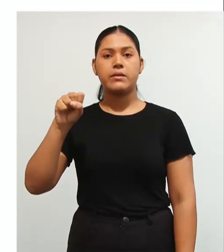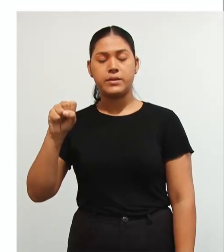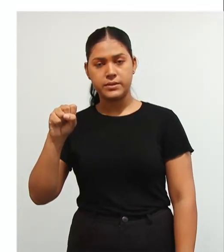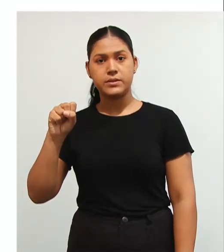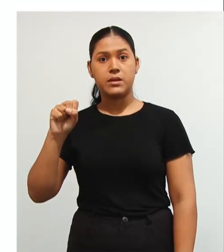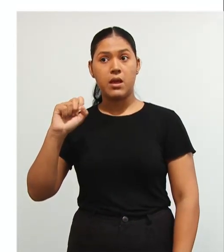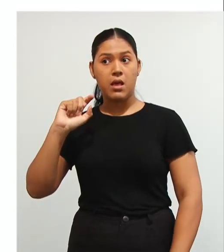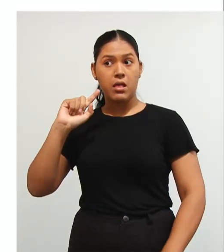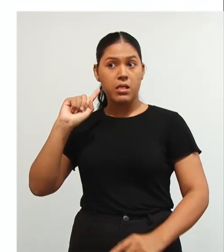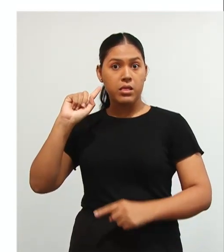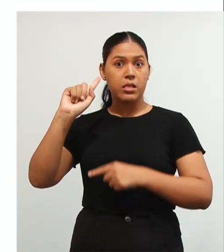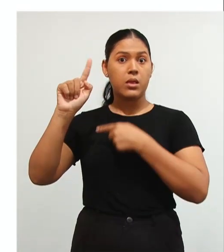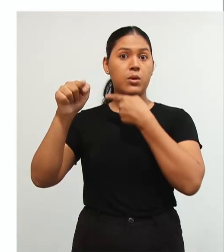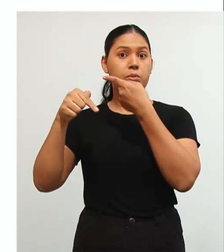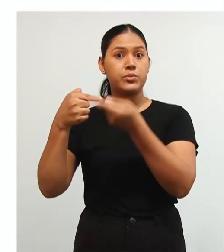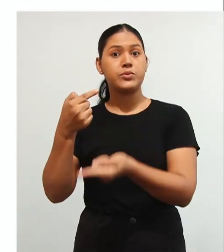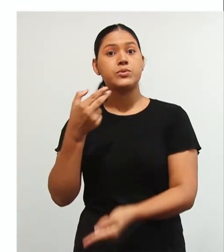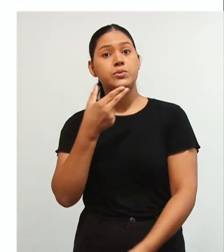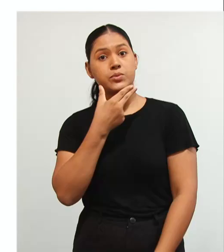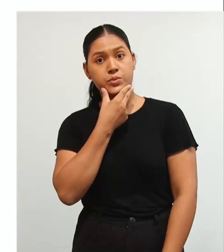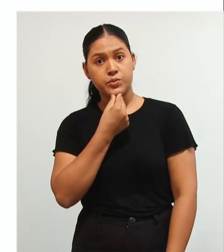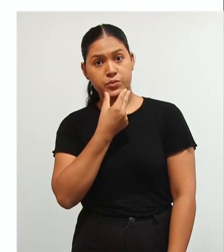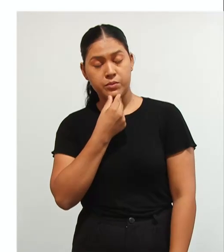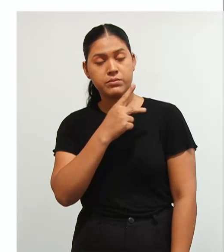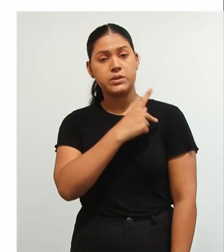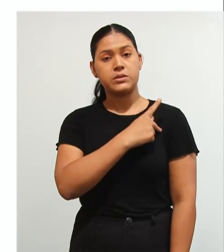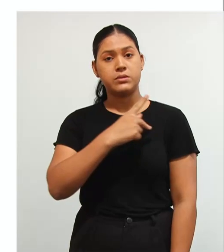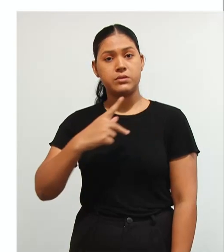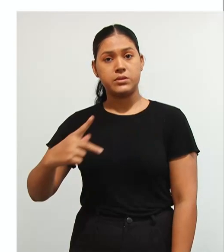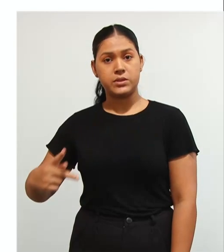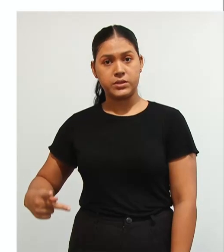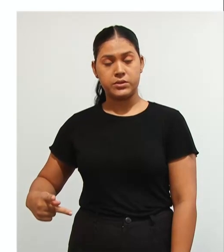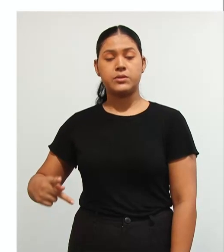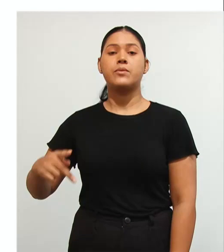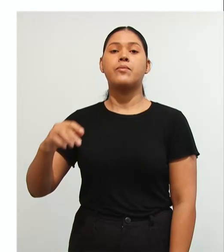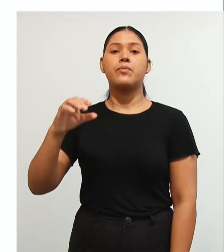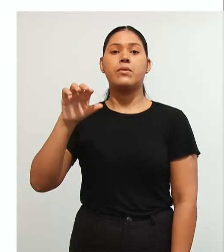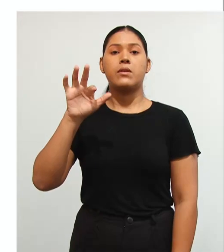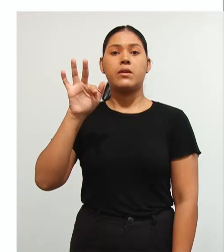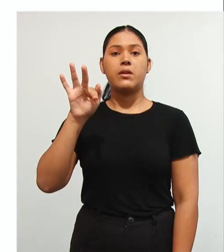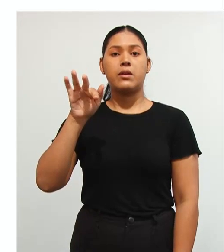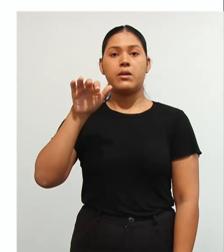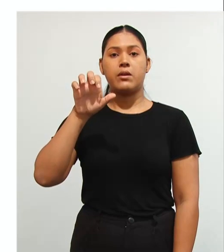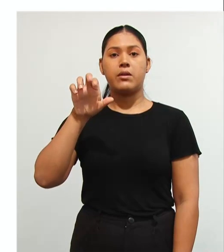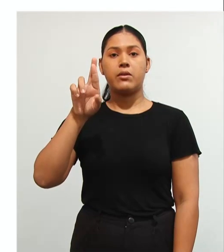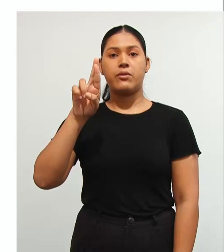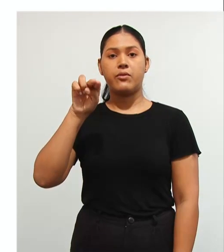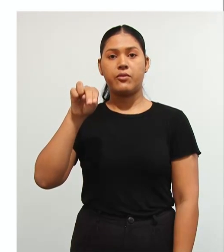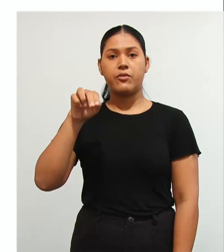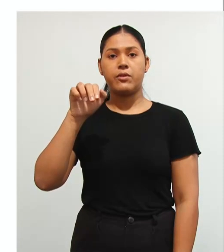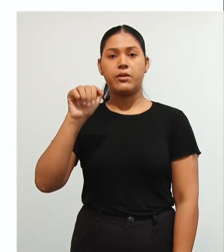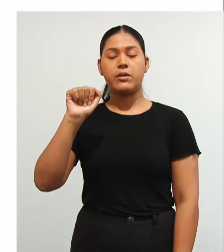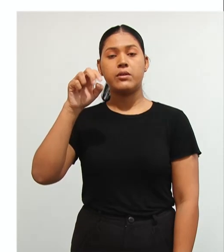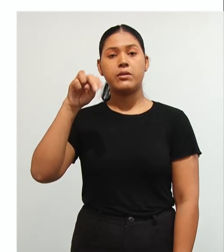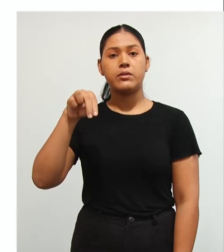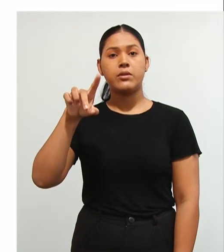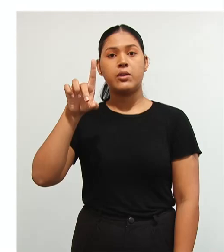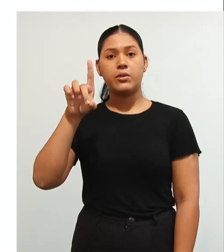todos os presidentes começaram um processo de reforma da Previdência. A Previdência no Brasil ela é bastante cara e